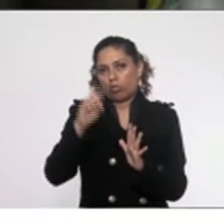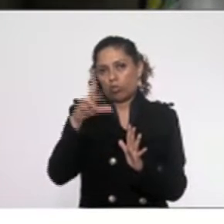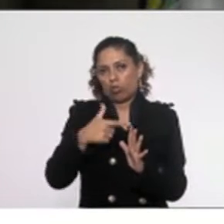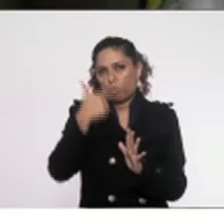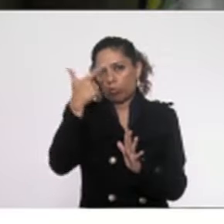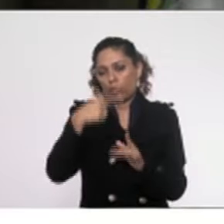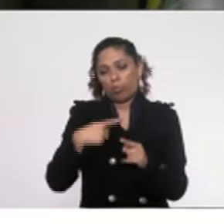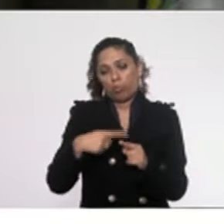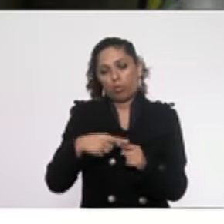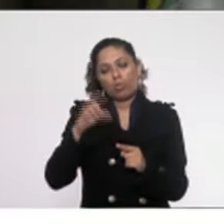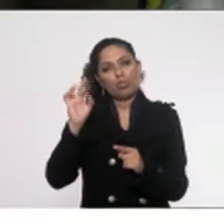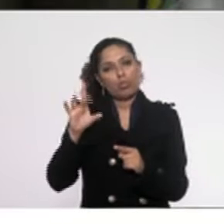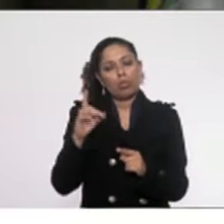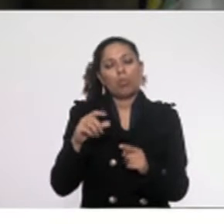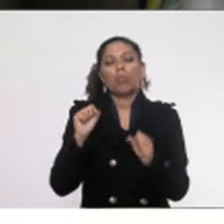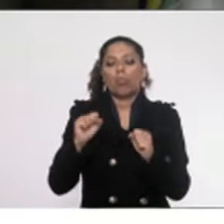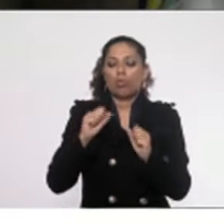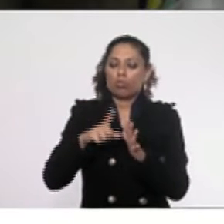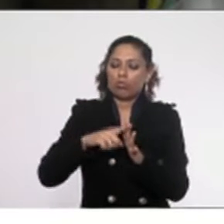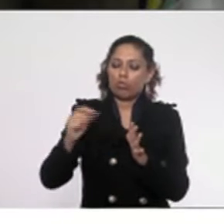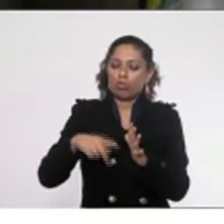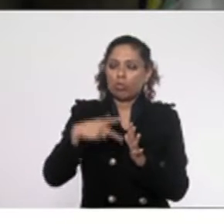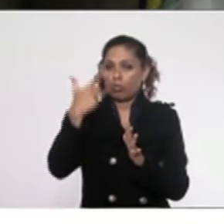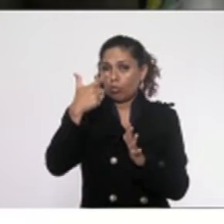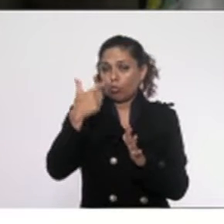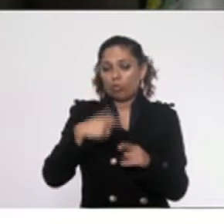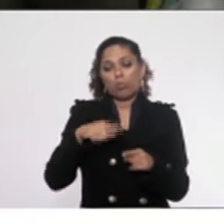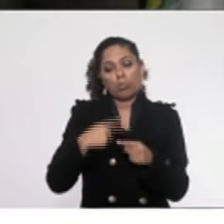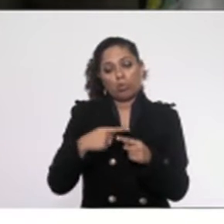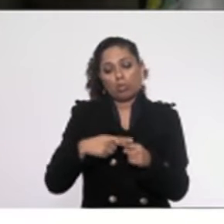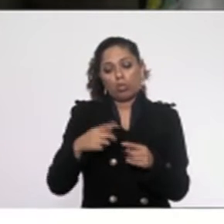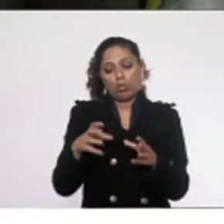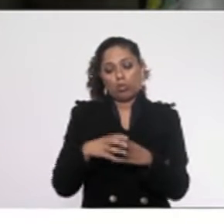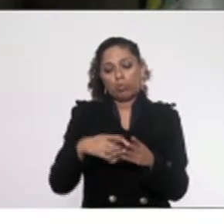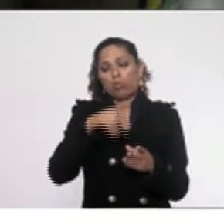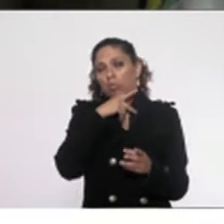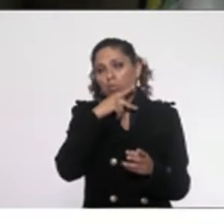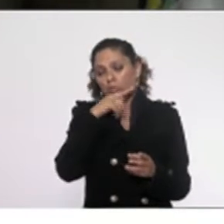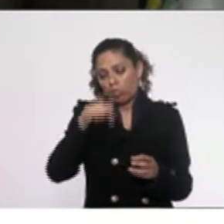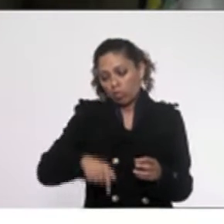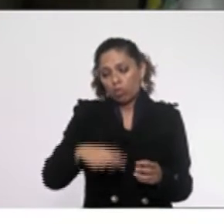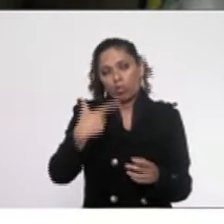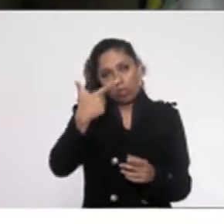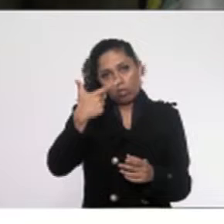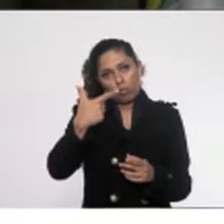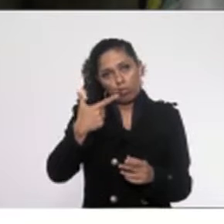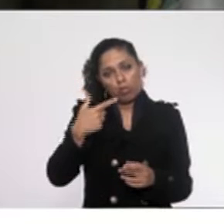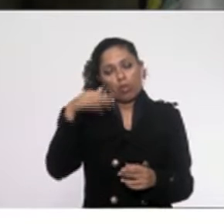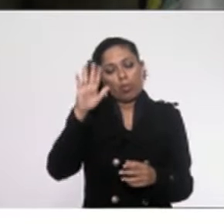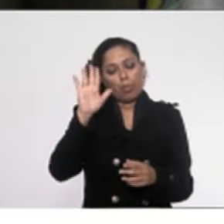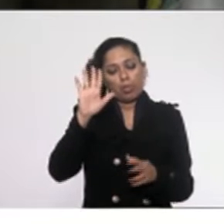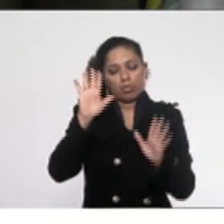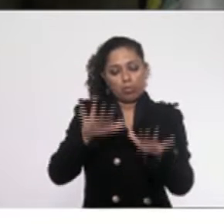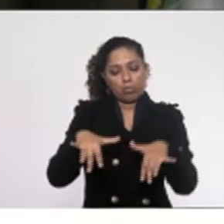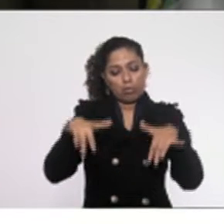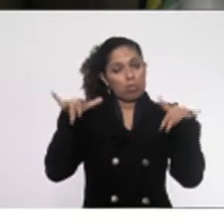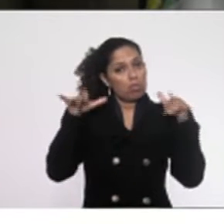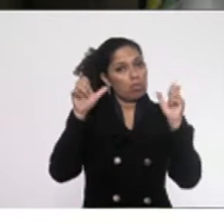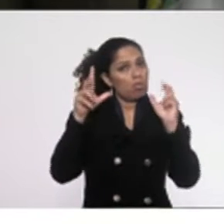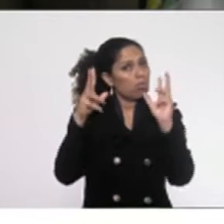eu só posso destacar duas, pelo tamanho da minha bancada. E no plenário é